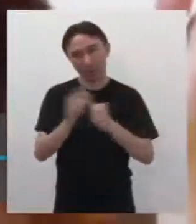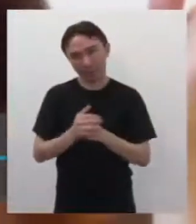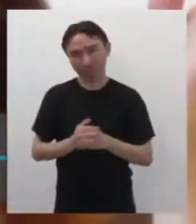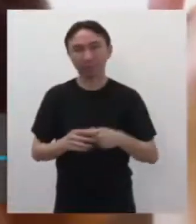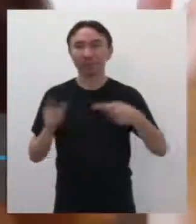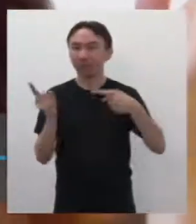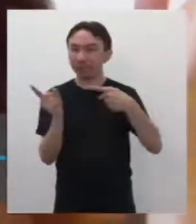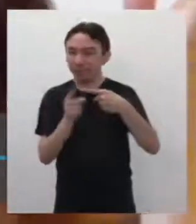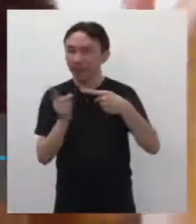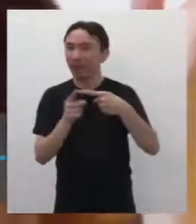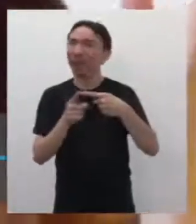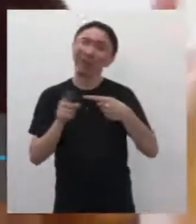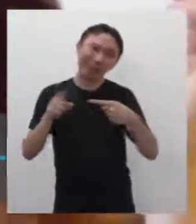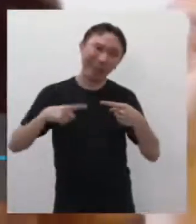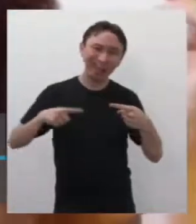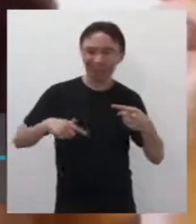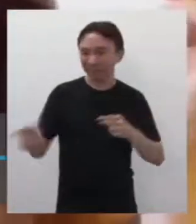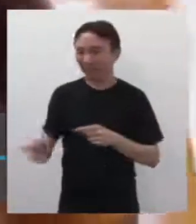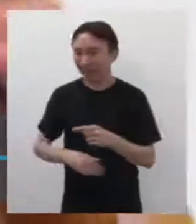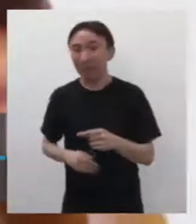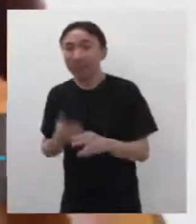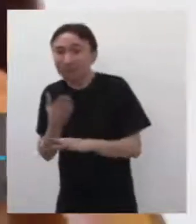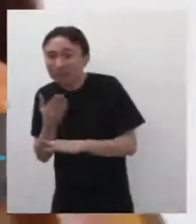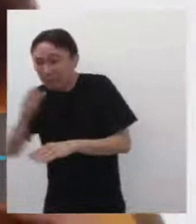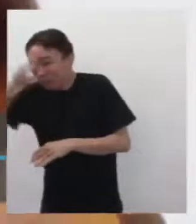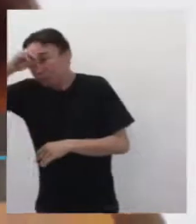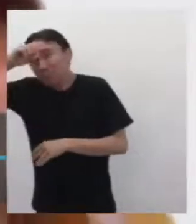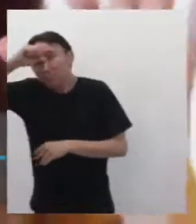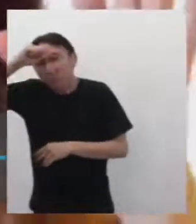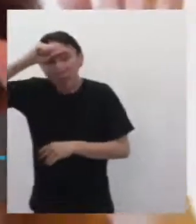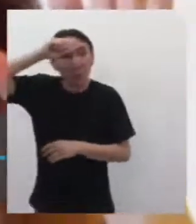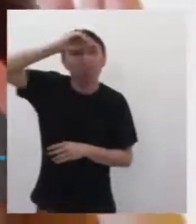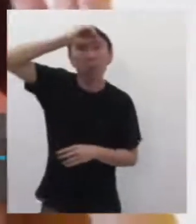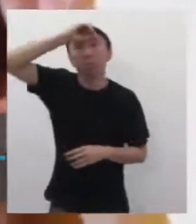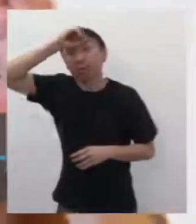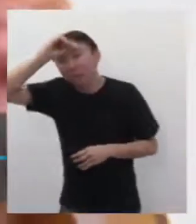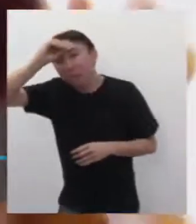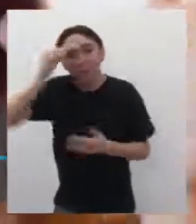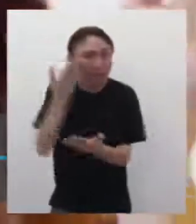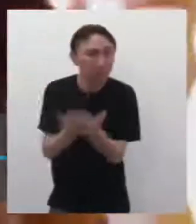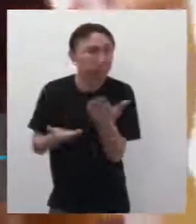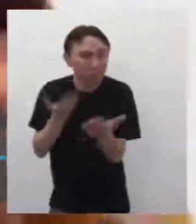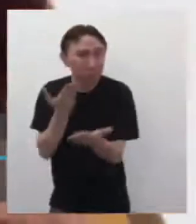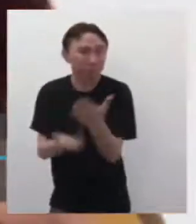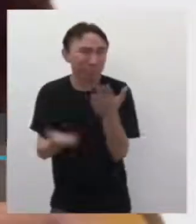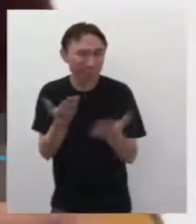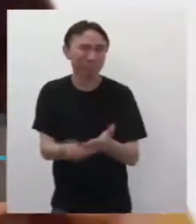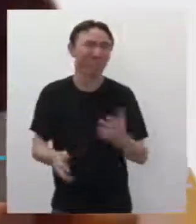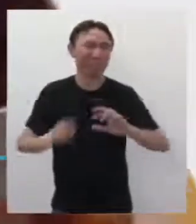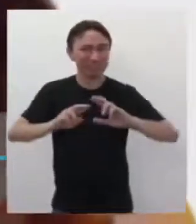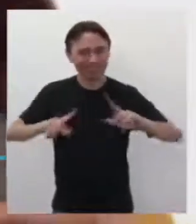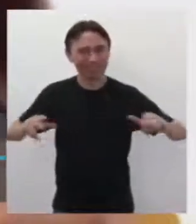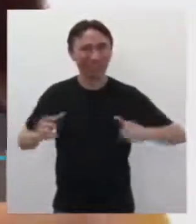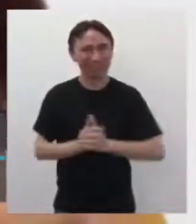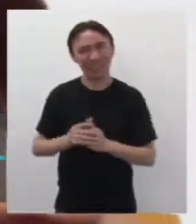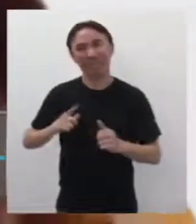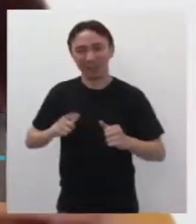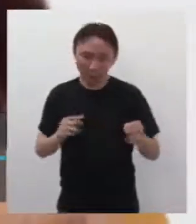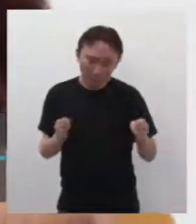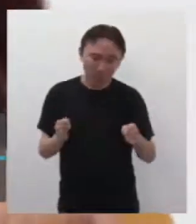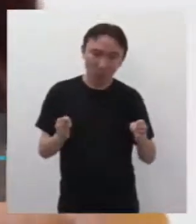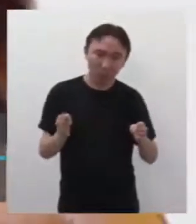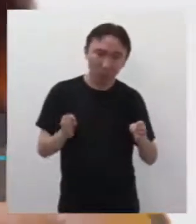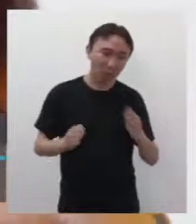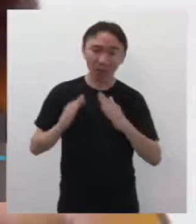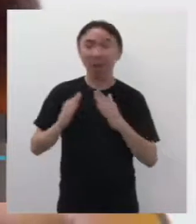claro, a lacuna de aprendizagem que os alunos estão, né? A gente teve aí um tempo sem aulas e tudo mais,